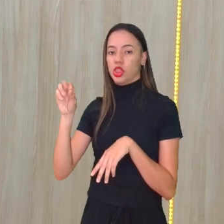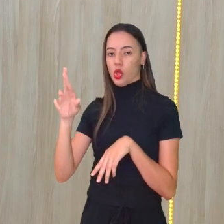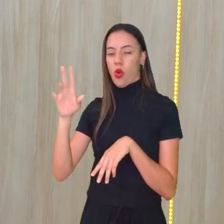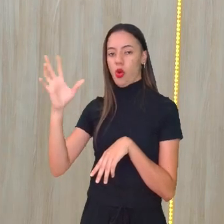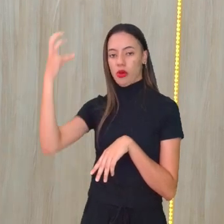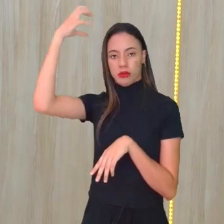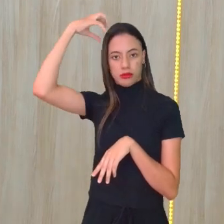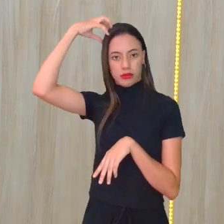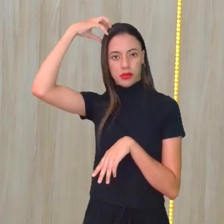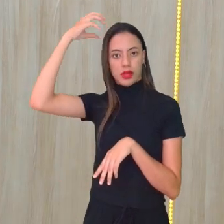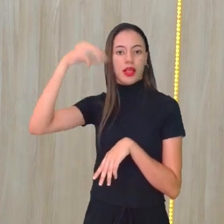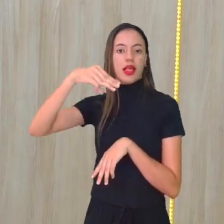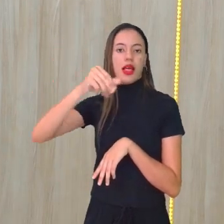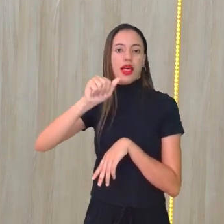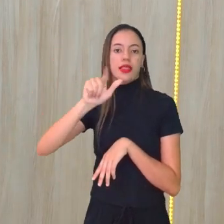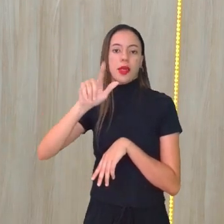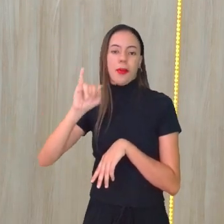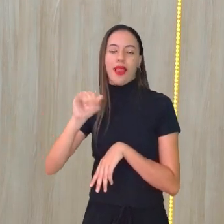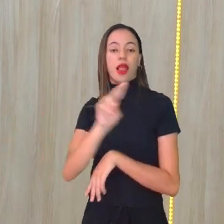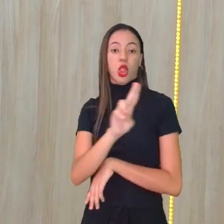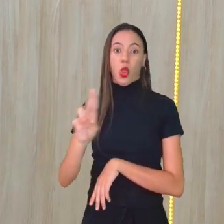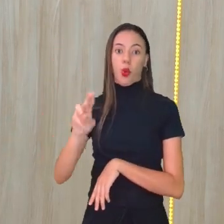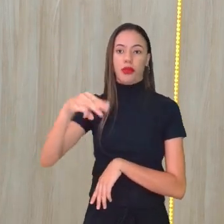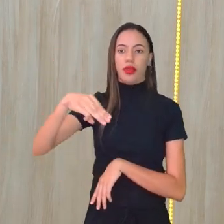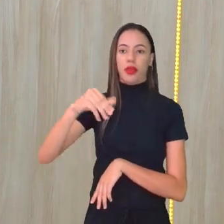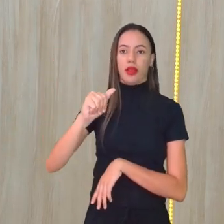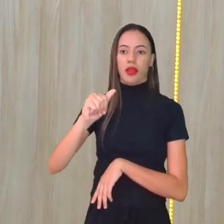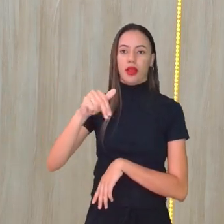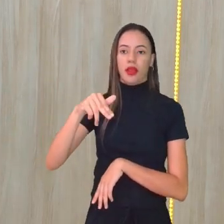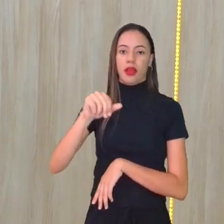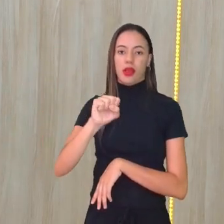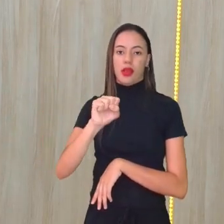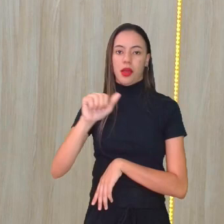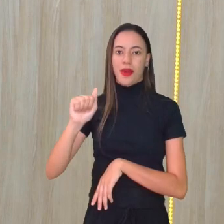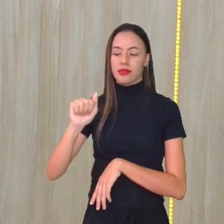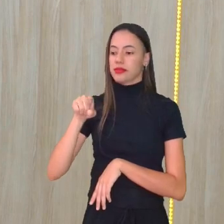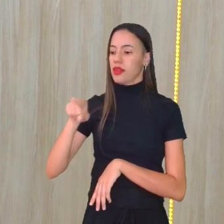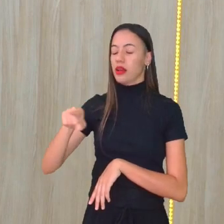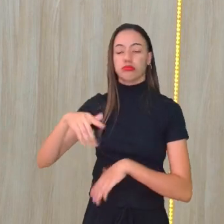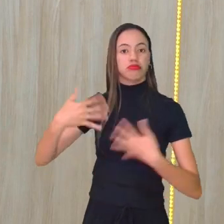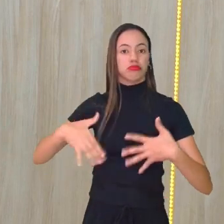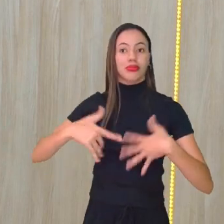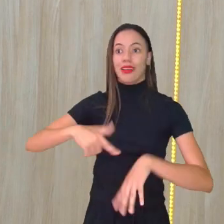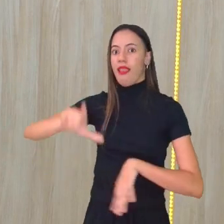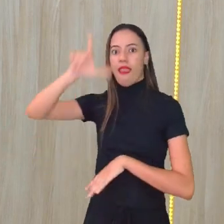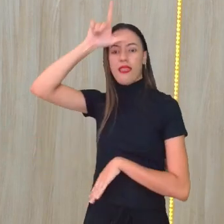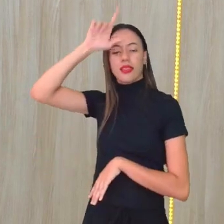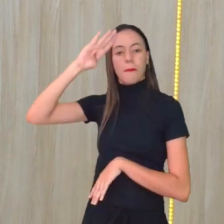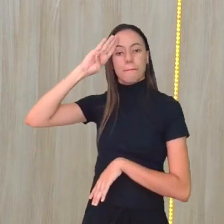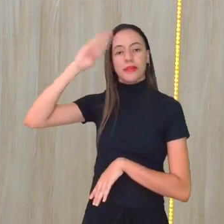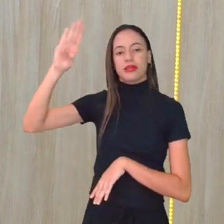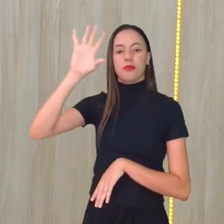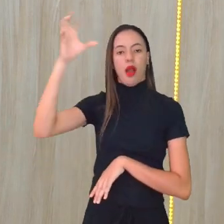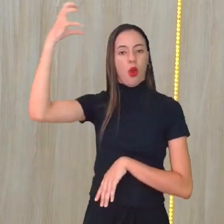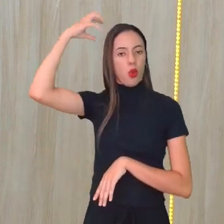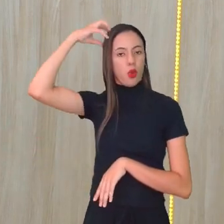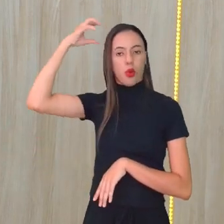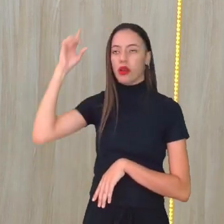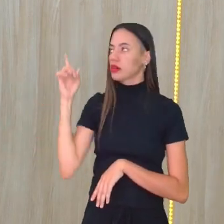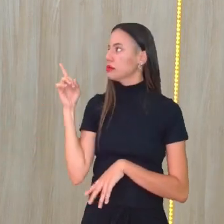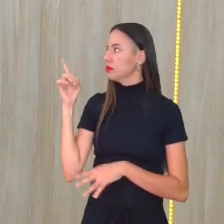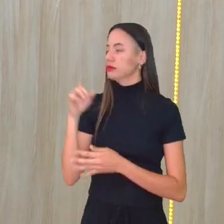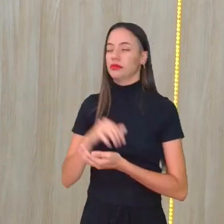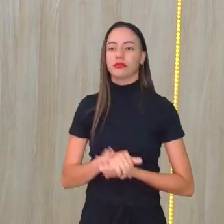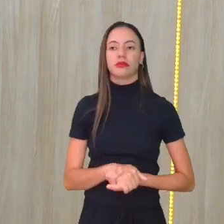era chamado de Mansa e era a maior autoridade nesse reino, ok?